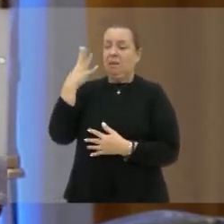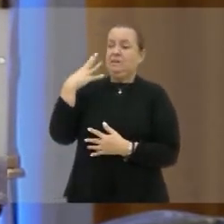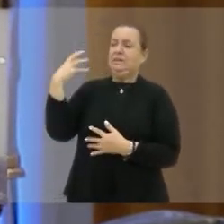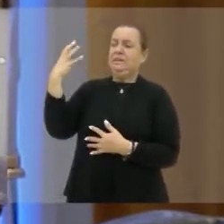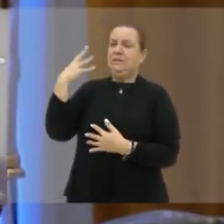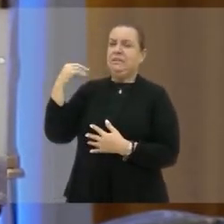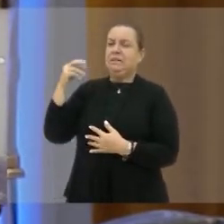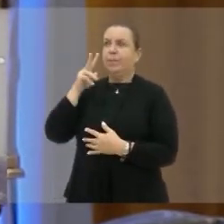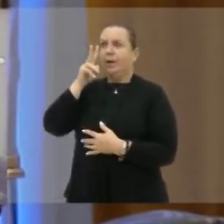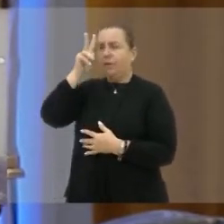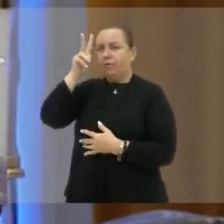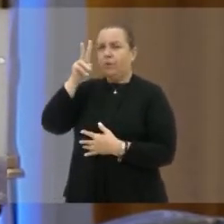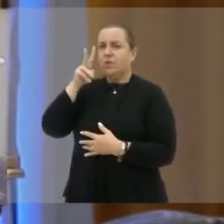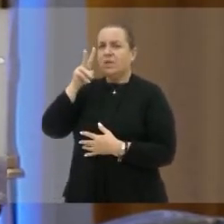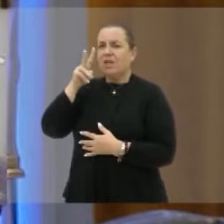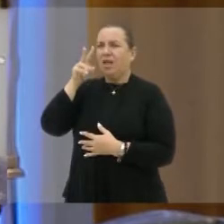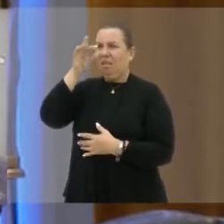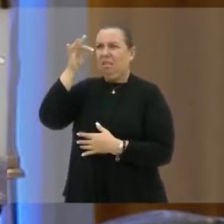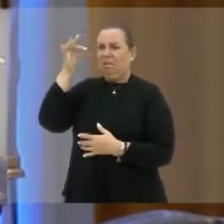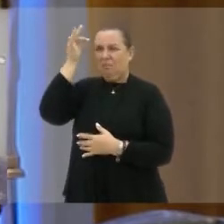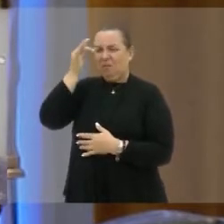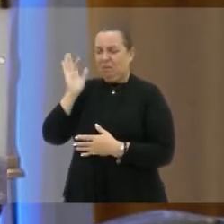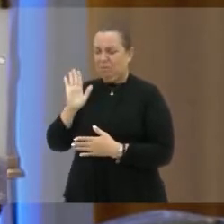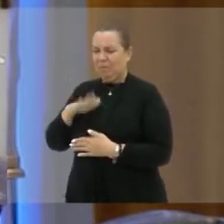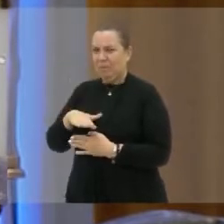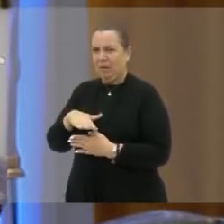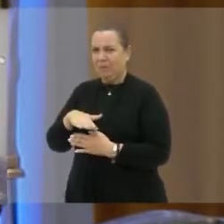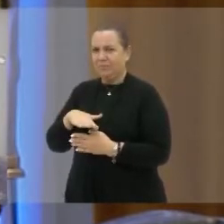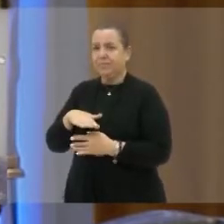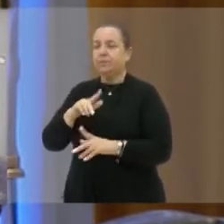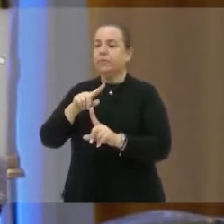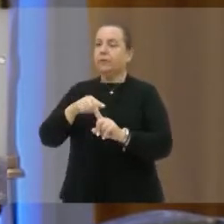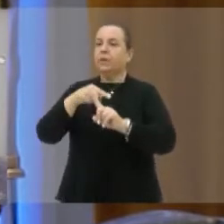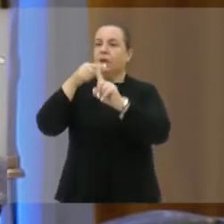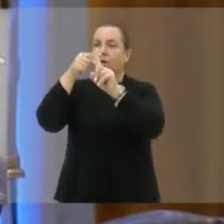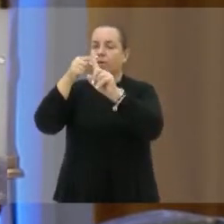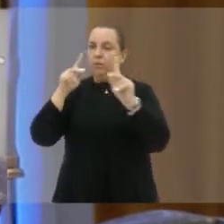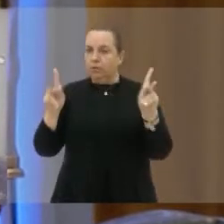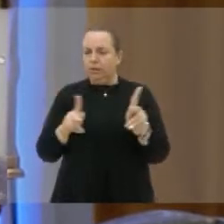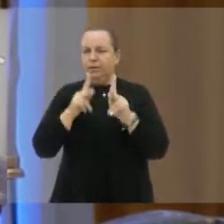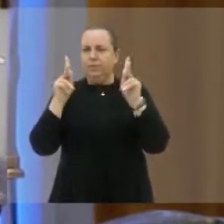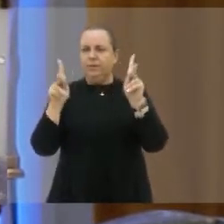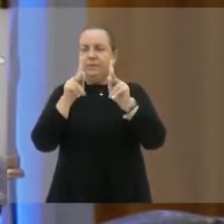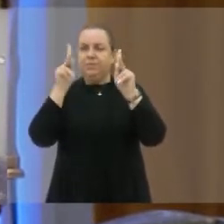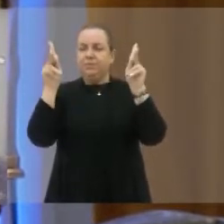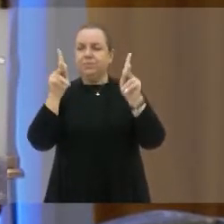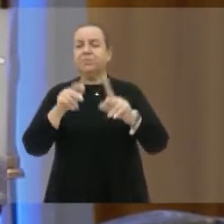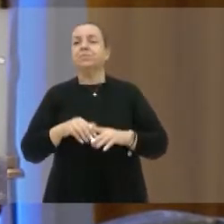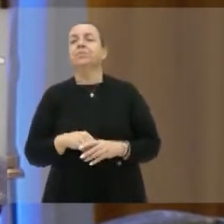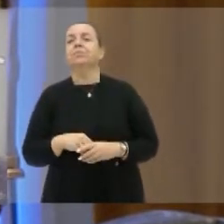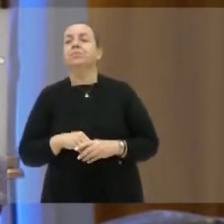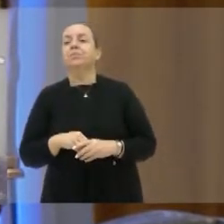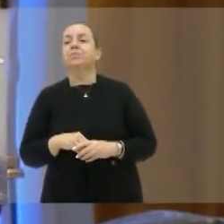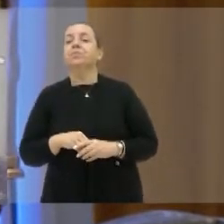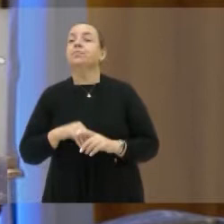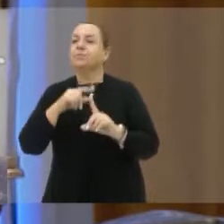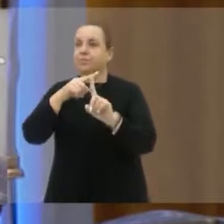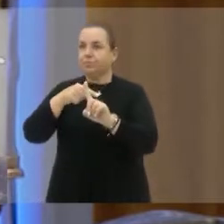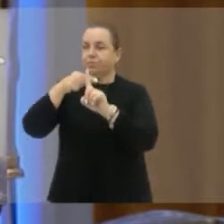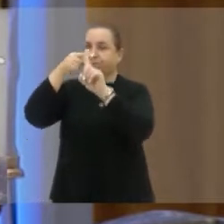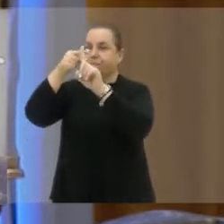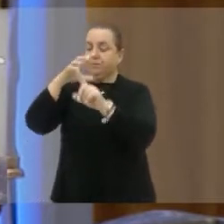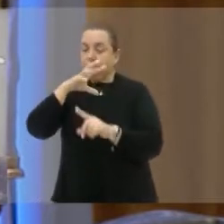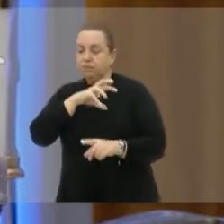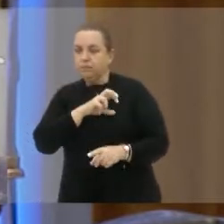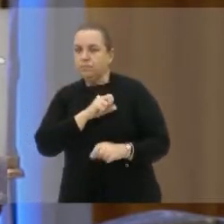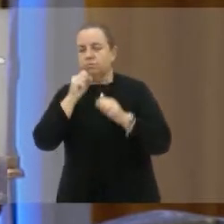forças espirituais do mal. A cruz é vitória. A cruz é amor derramado. A